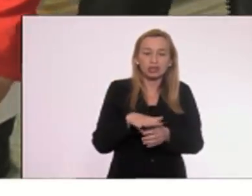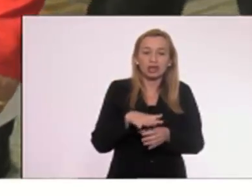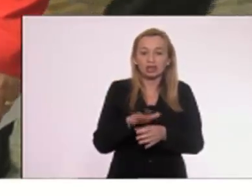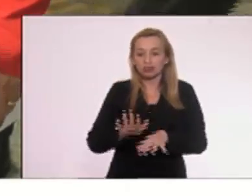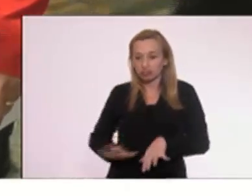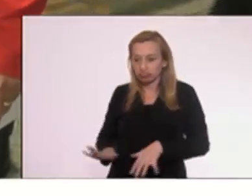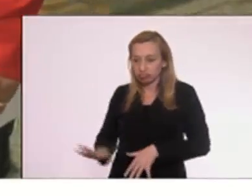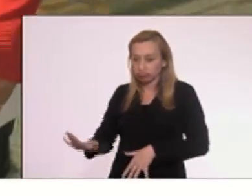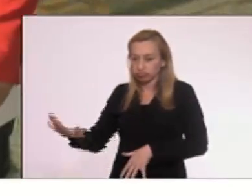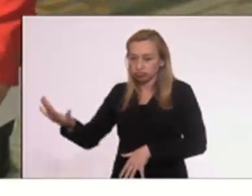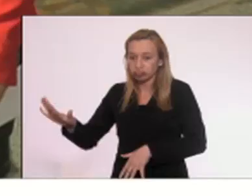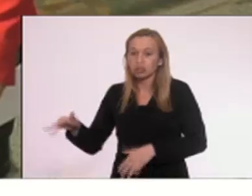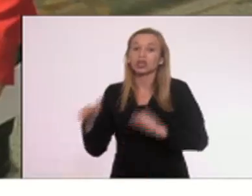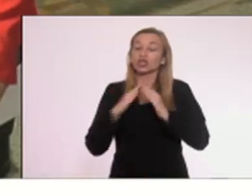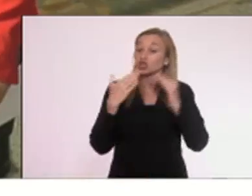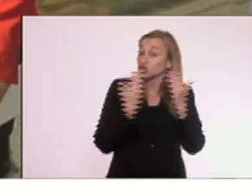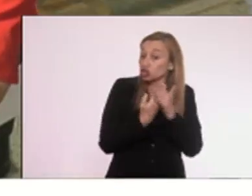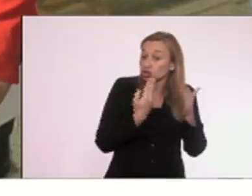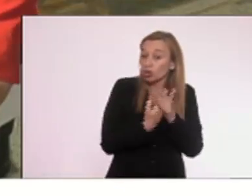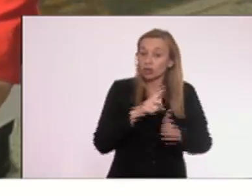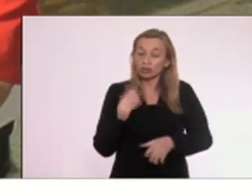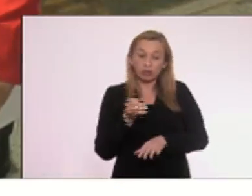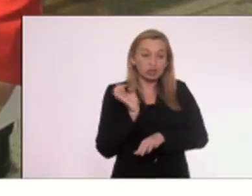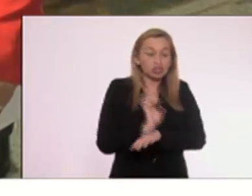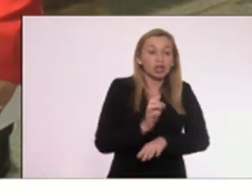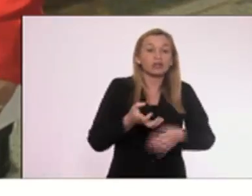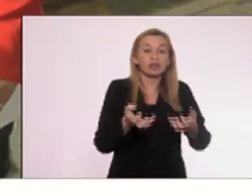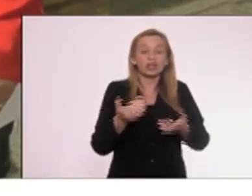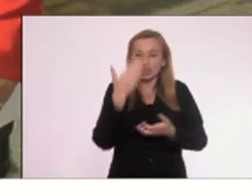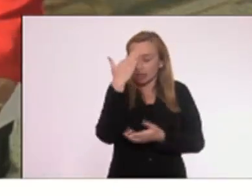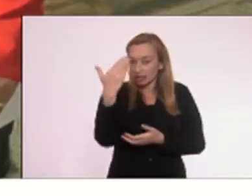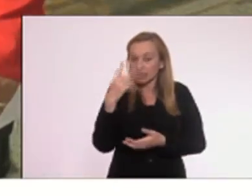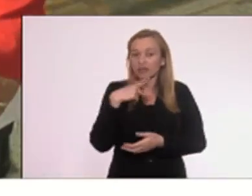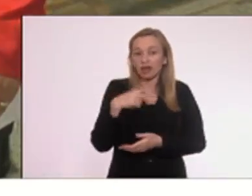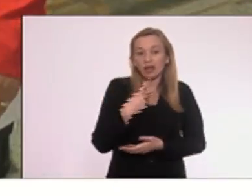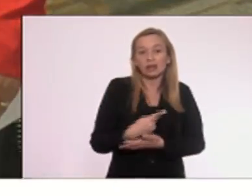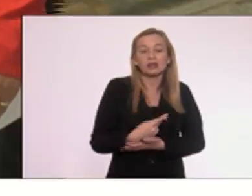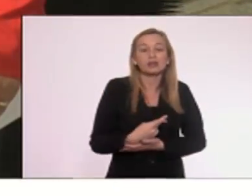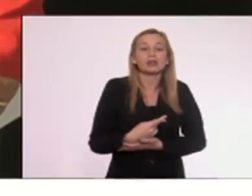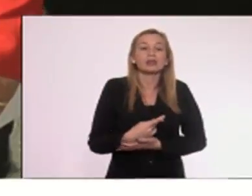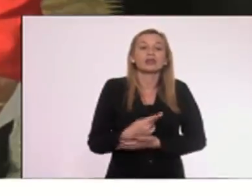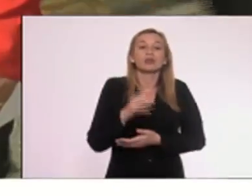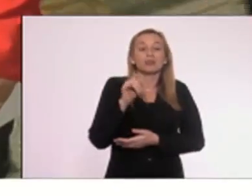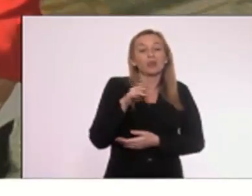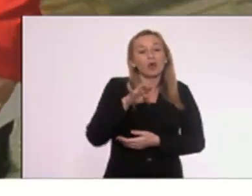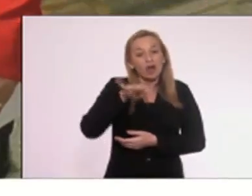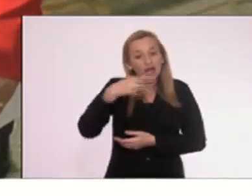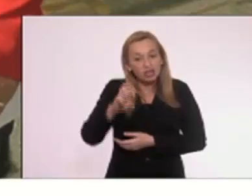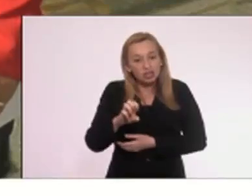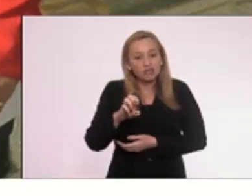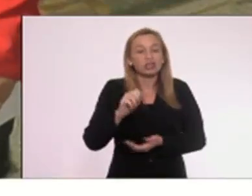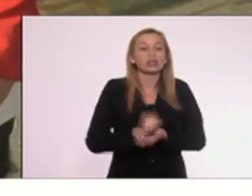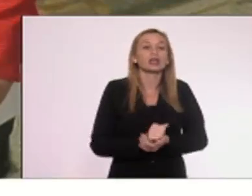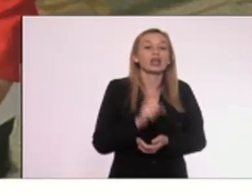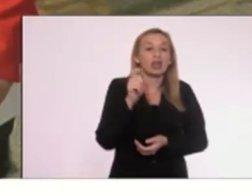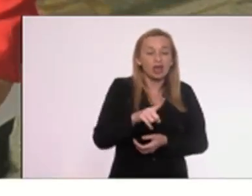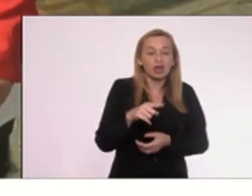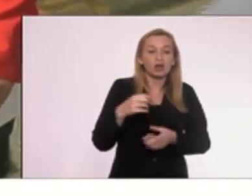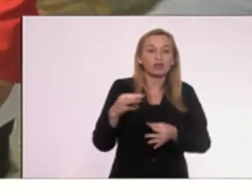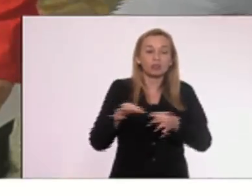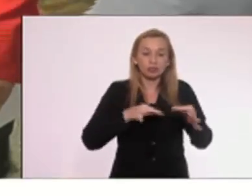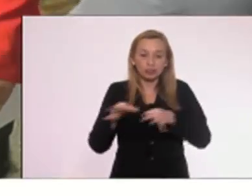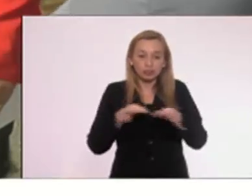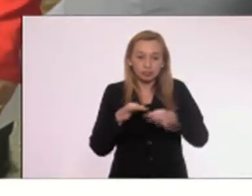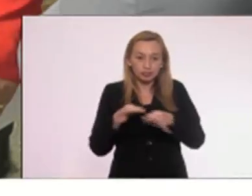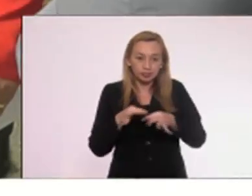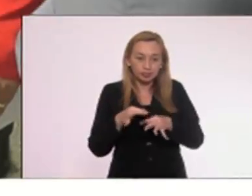periferia, das escolas do nosso Estado. Então, eu queria agradecer e dizer que, através do PROERD, que é um programa que a Polícia Militar